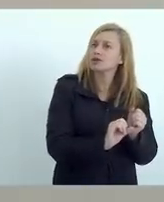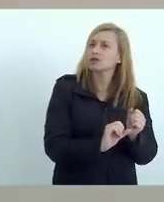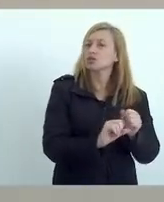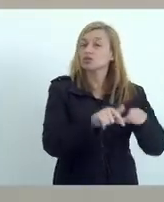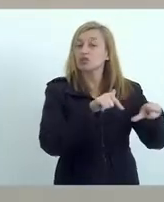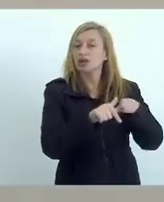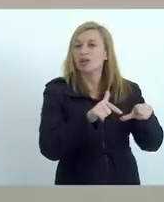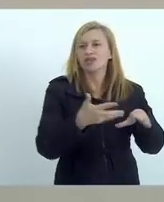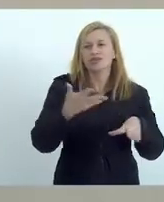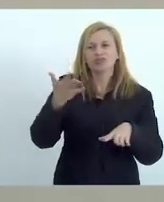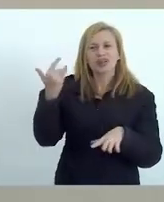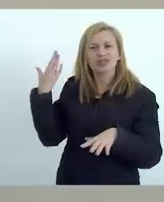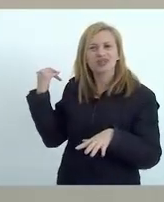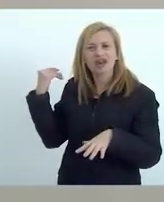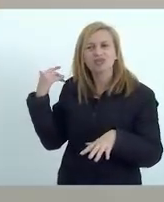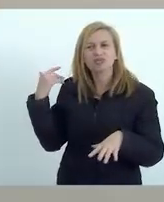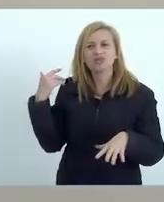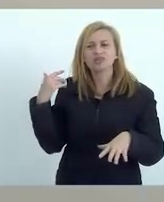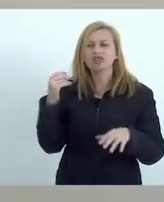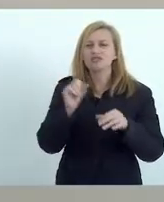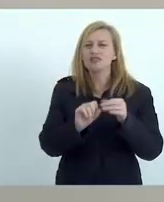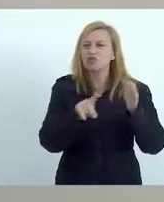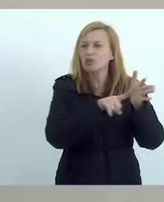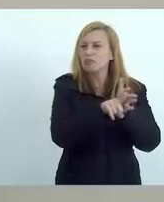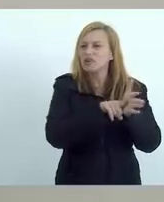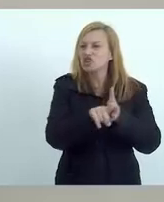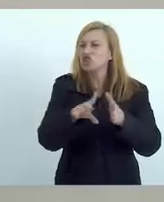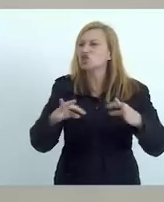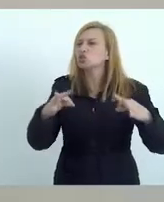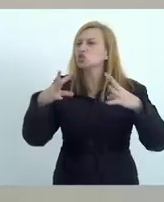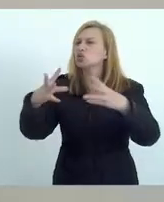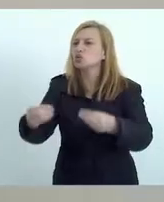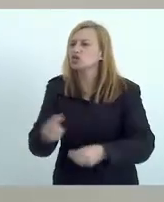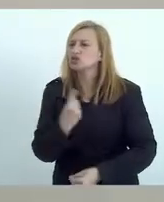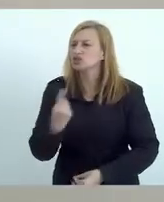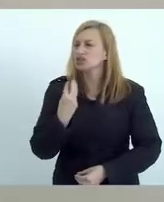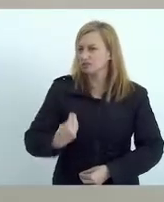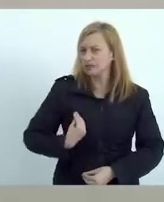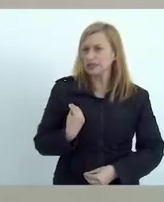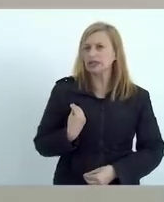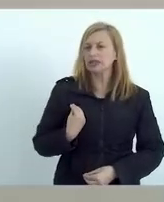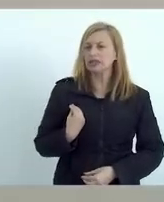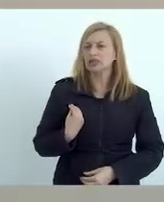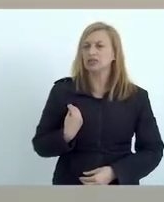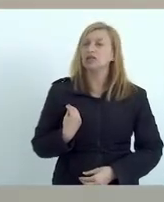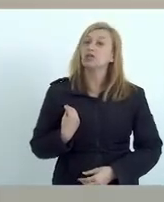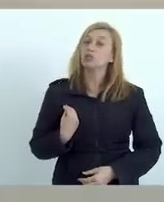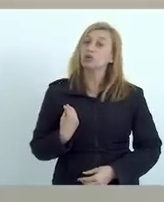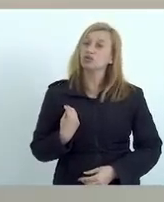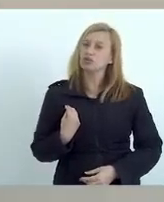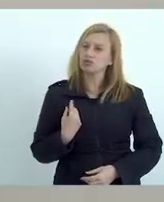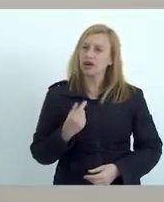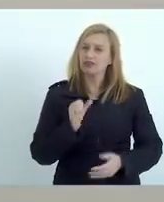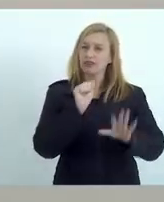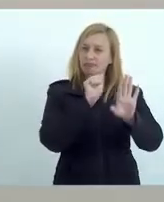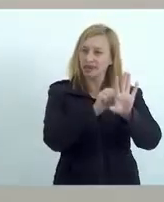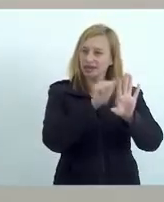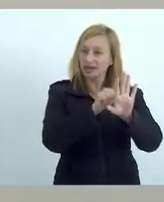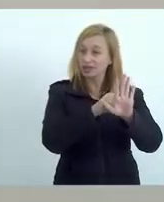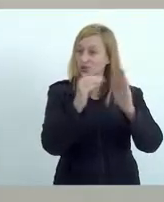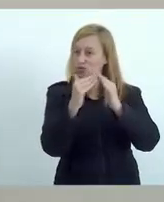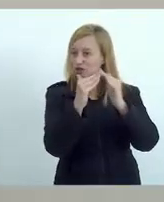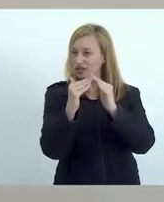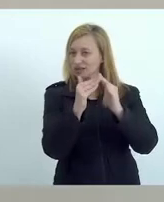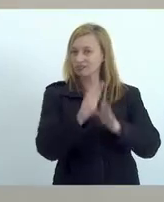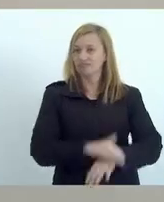nos trabalhos anteriores Então ela faz uma um levantamento e quando vai fazer esse levantamento ele baixa na casa do